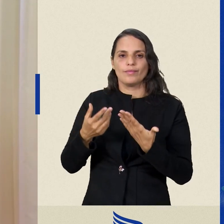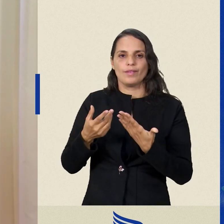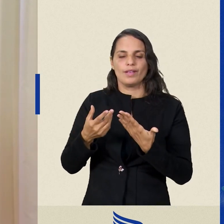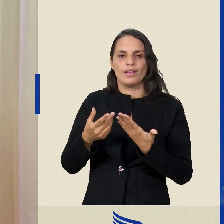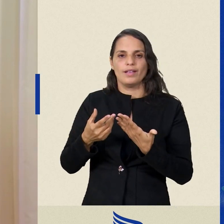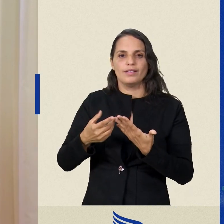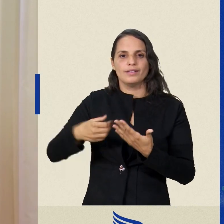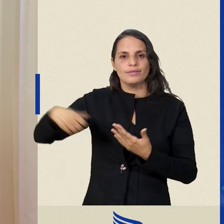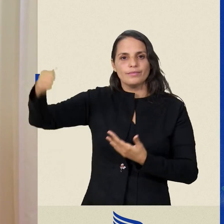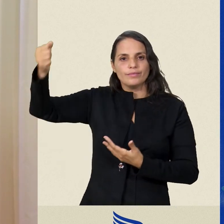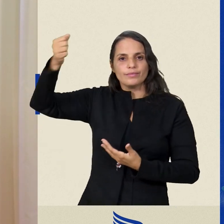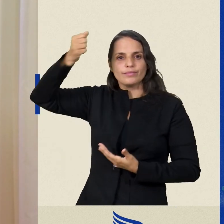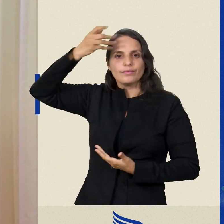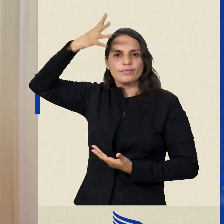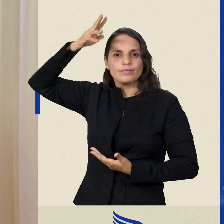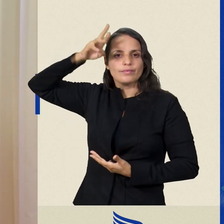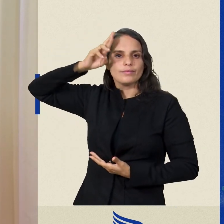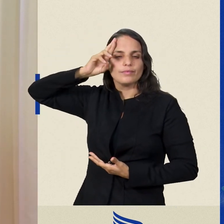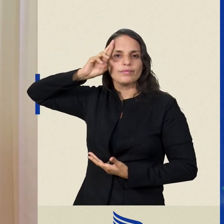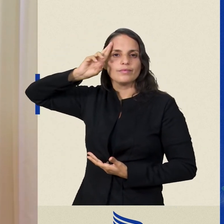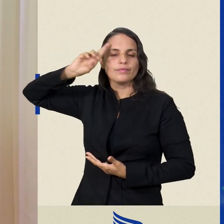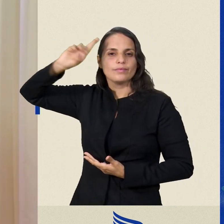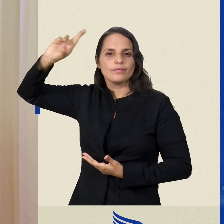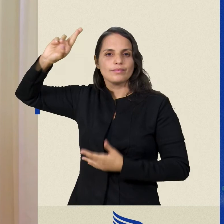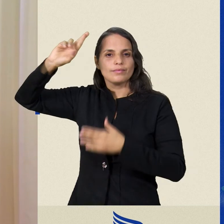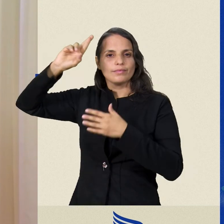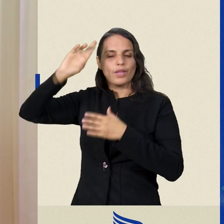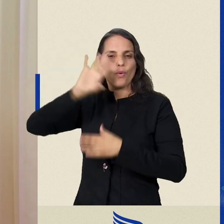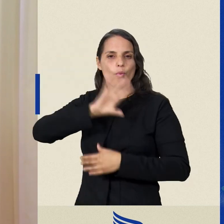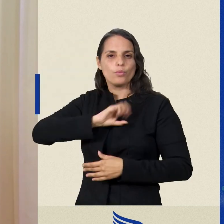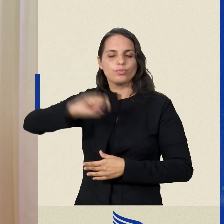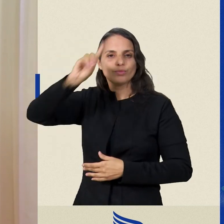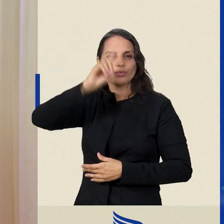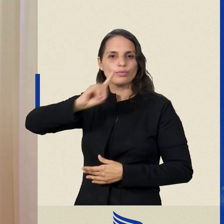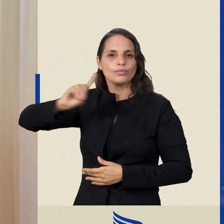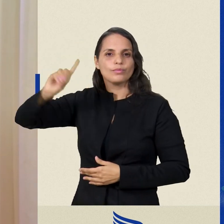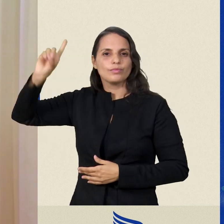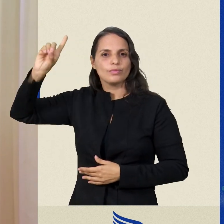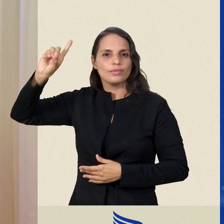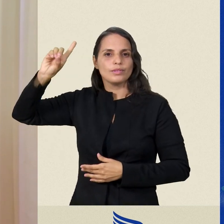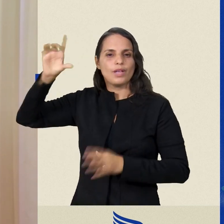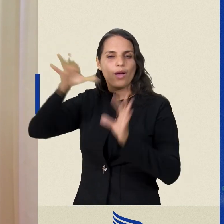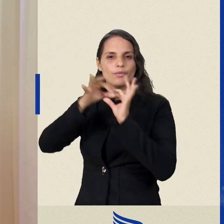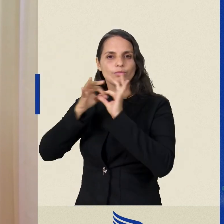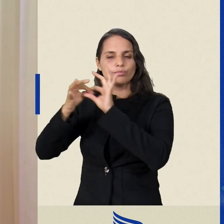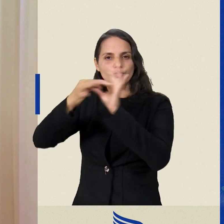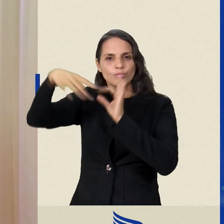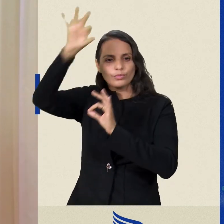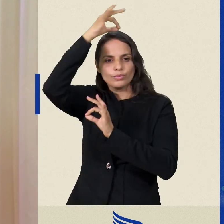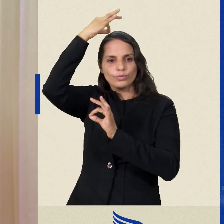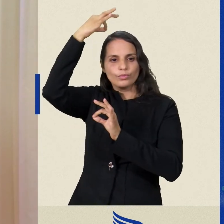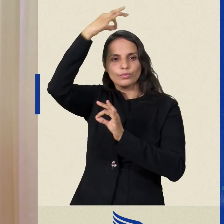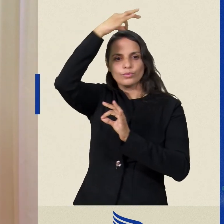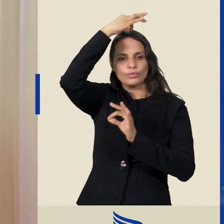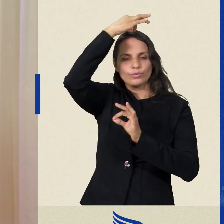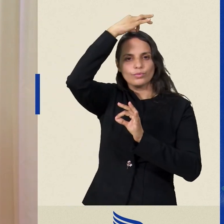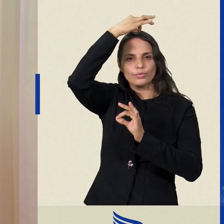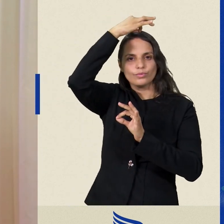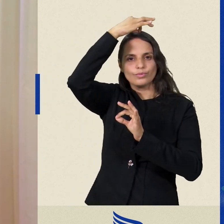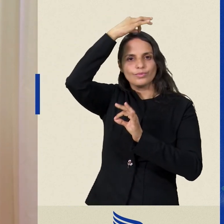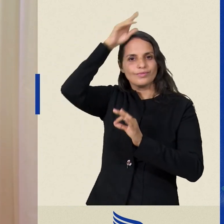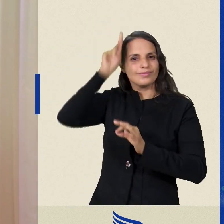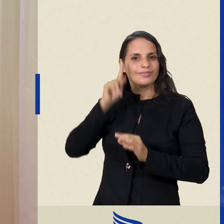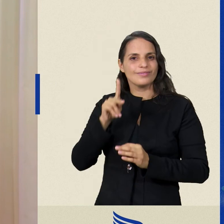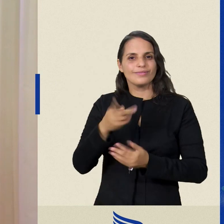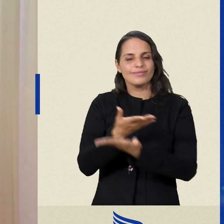A graça do Senhor Jesus Cristo, o amor de Deus e a comunhão do Espírito Santo seja com